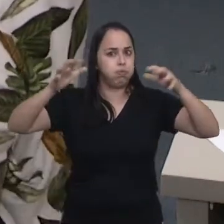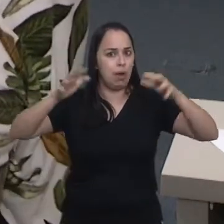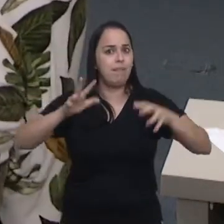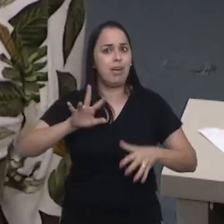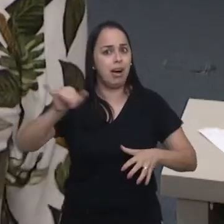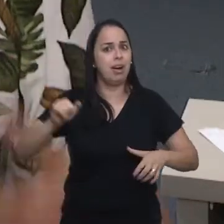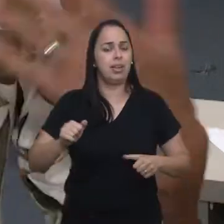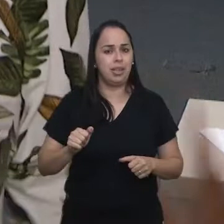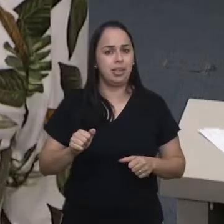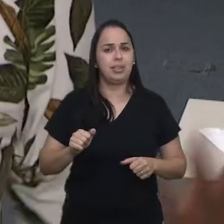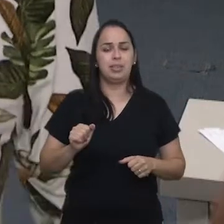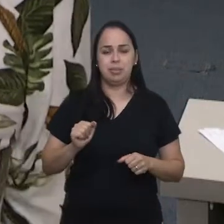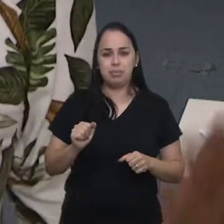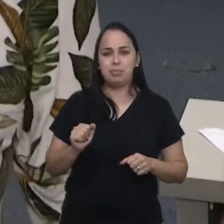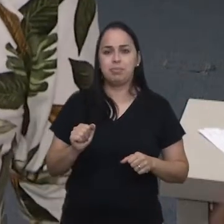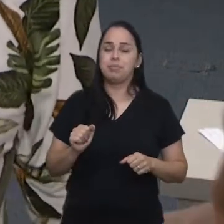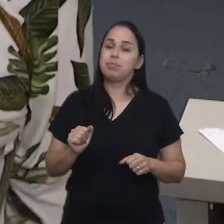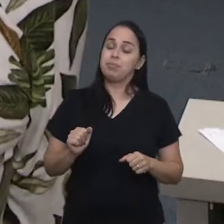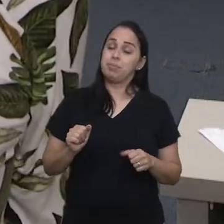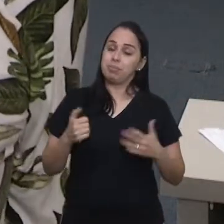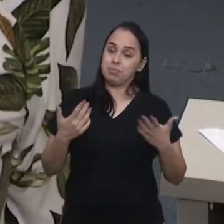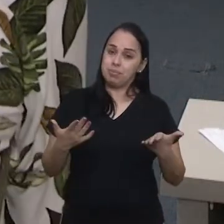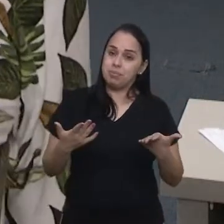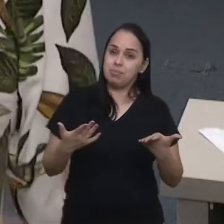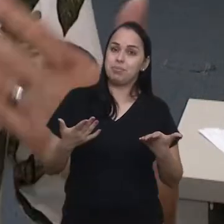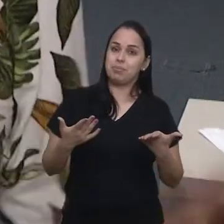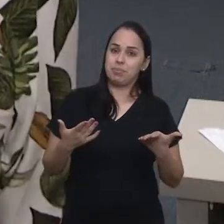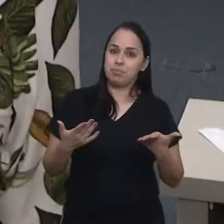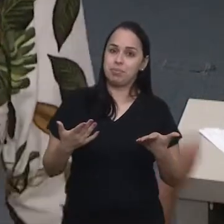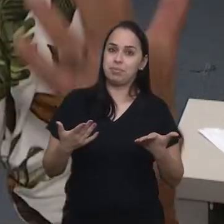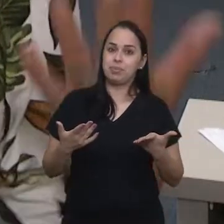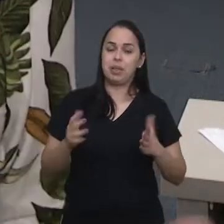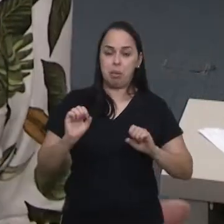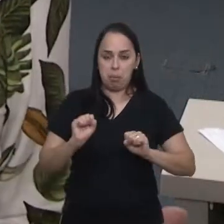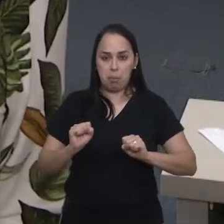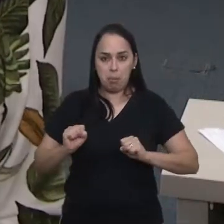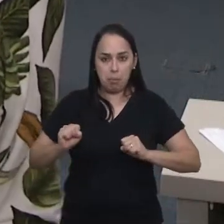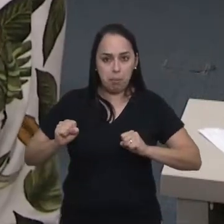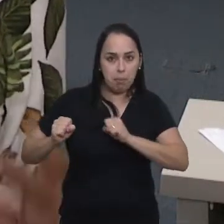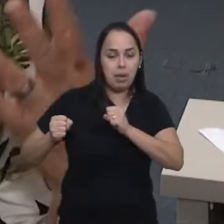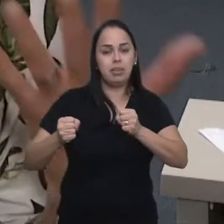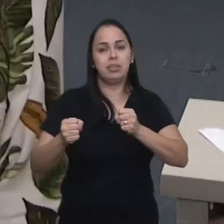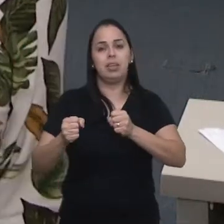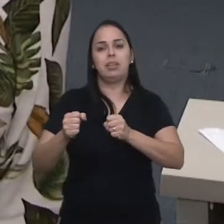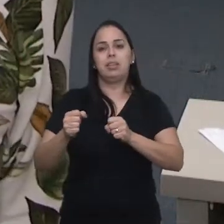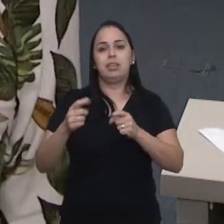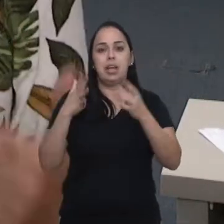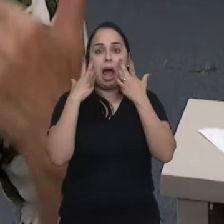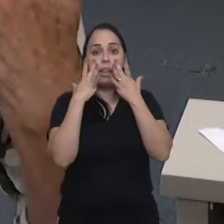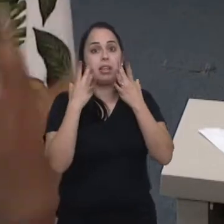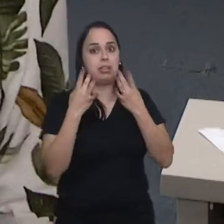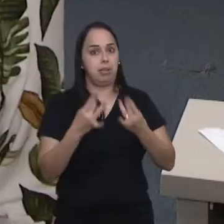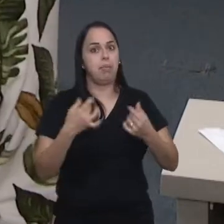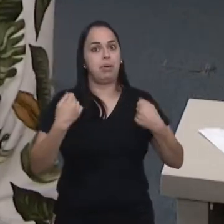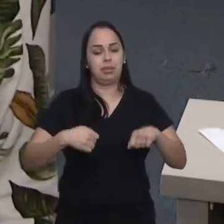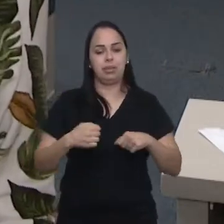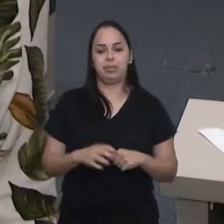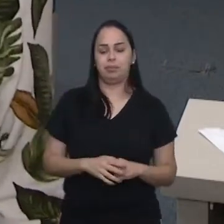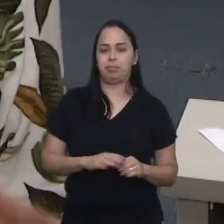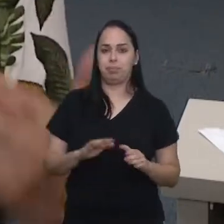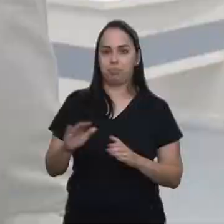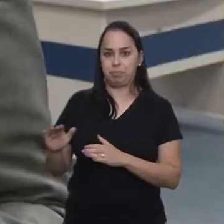mais torrenciais devido ao aquecimento global. E então, que os esforços, que as atenções têm que